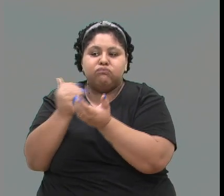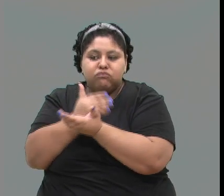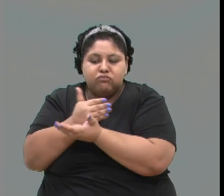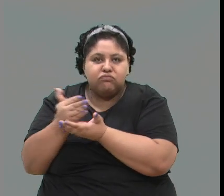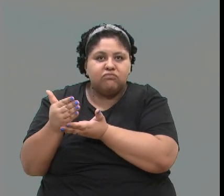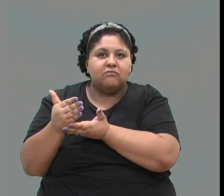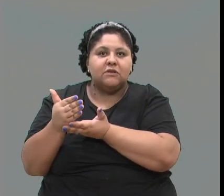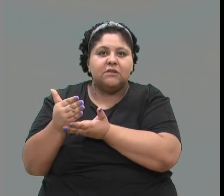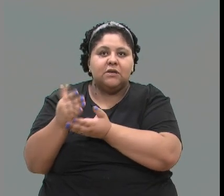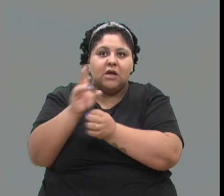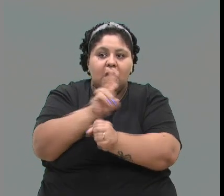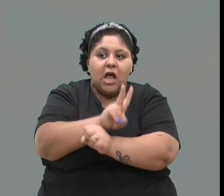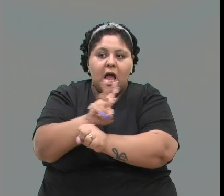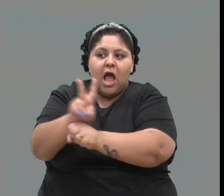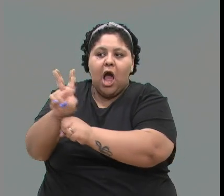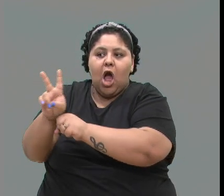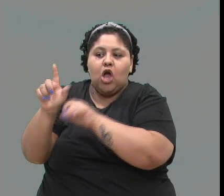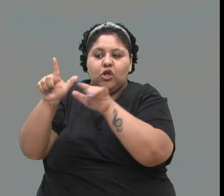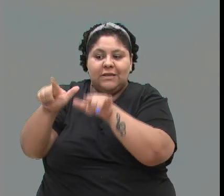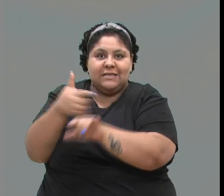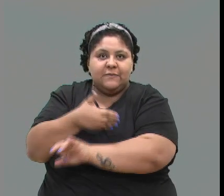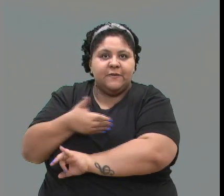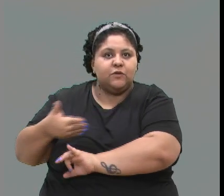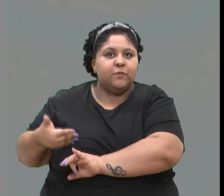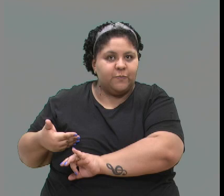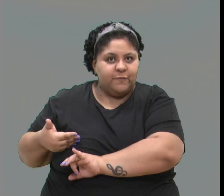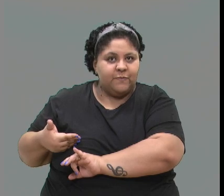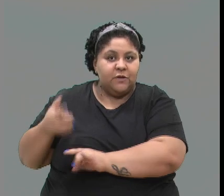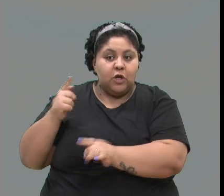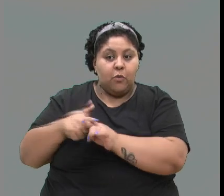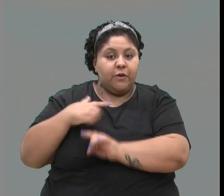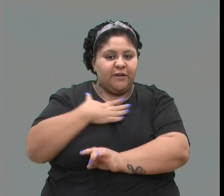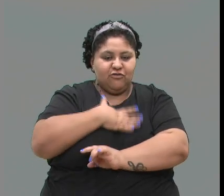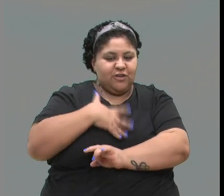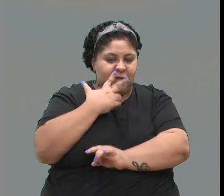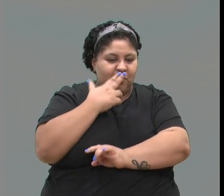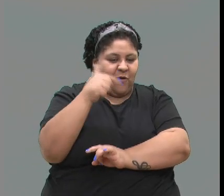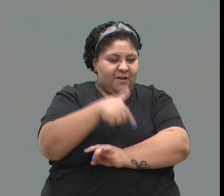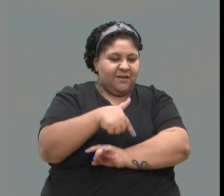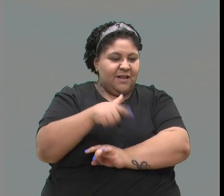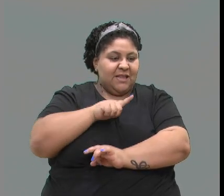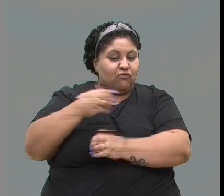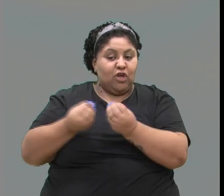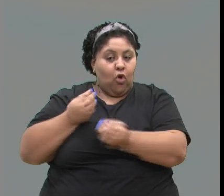comece a cuidar desses espaços públicos. Porque do jeito que está, não dá para ficar.